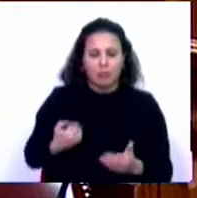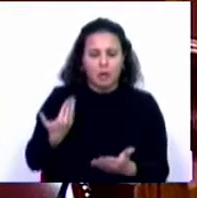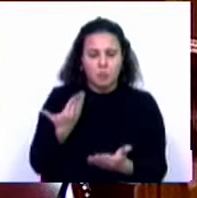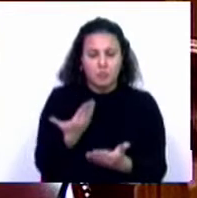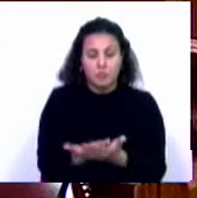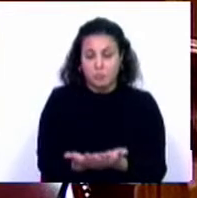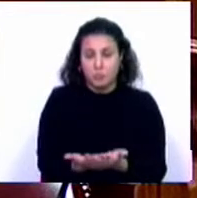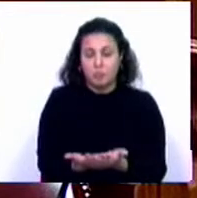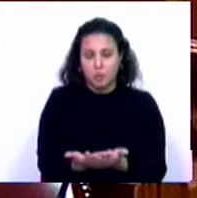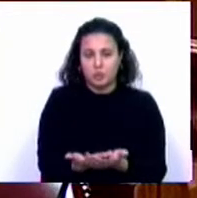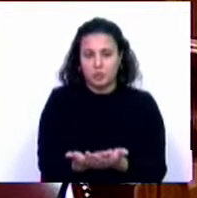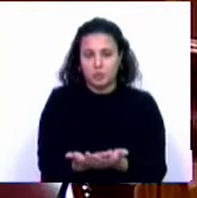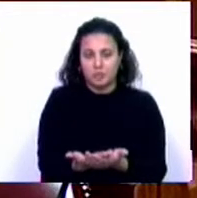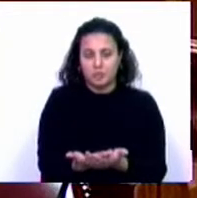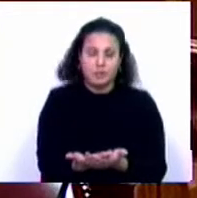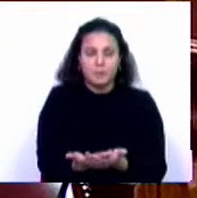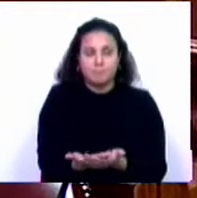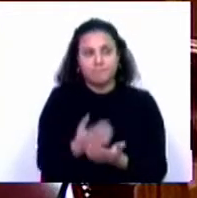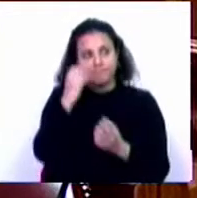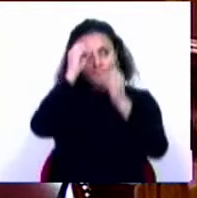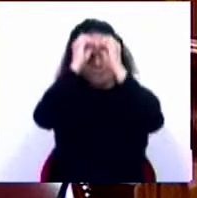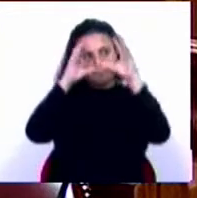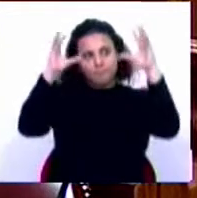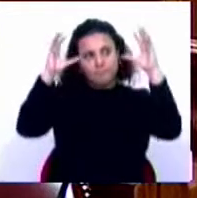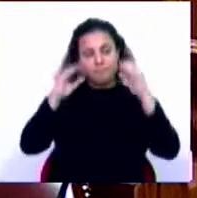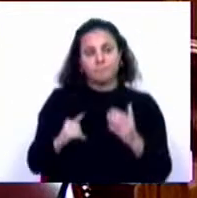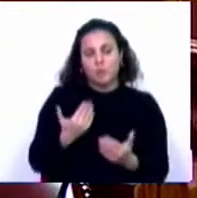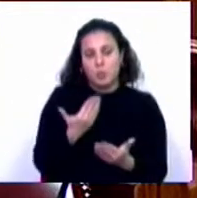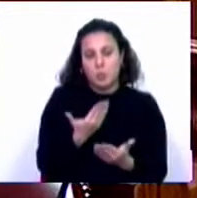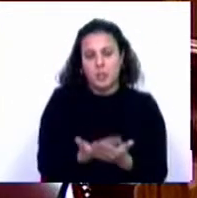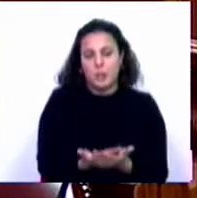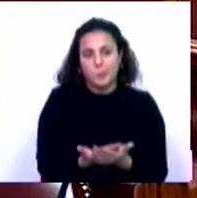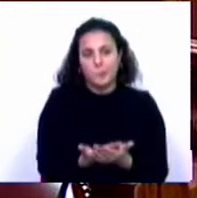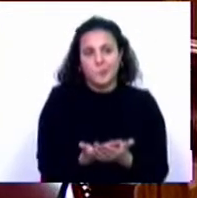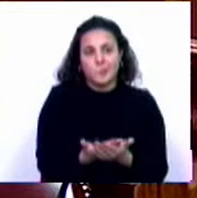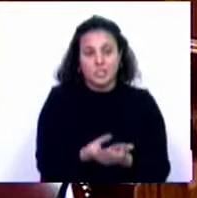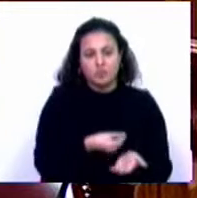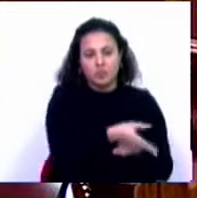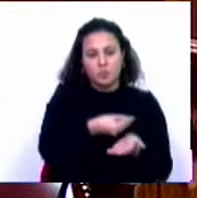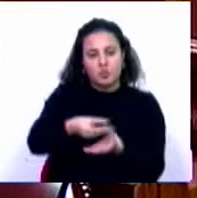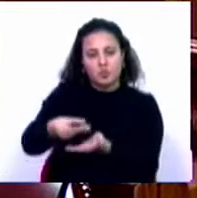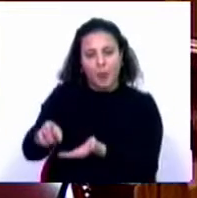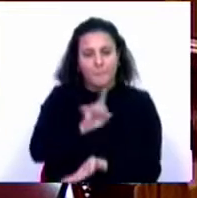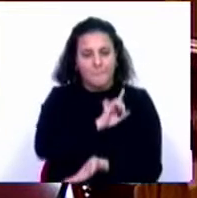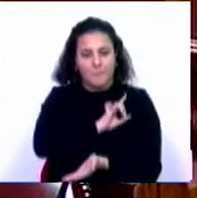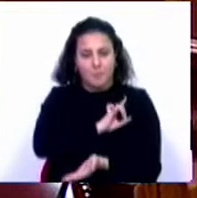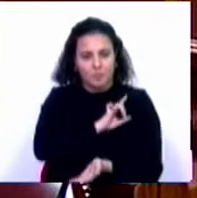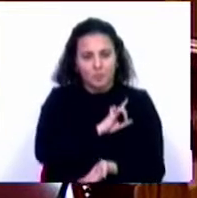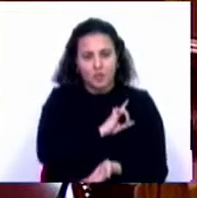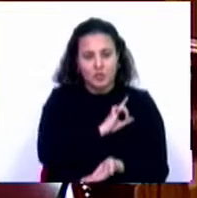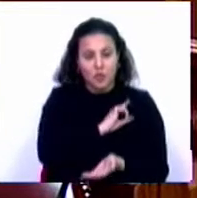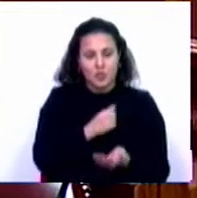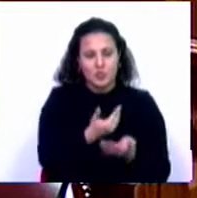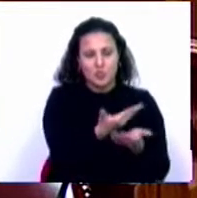prevê, supõe, assenta no pressuposto de que os atos processuais e a distribuição em particular são praticados em suporte